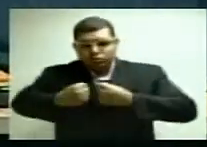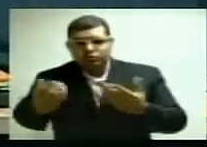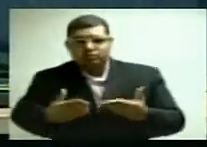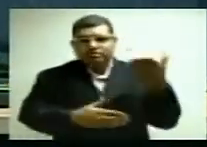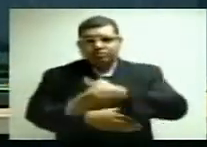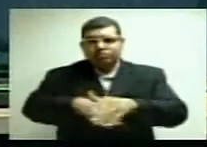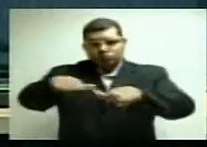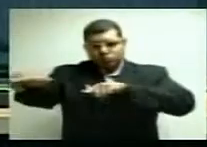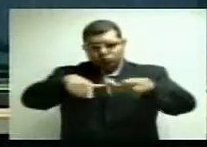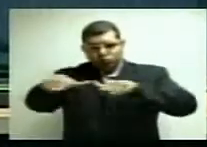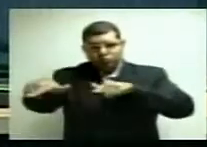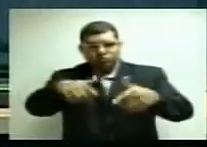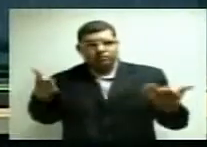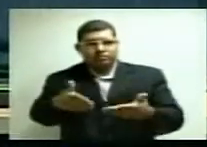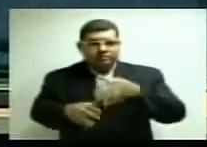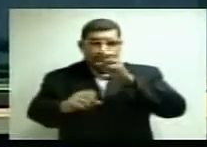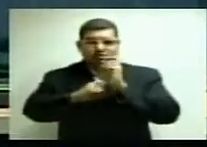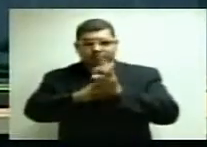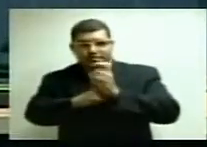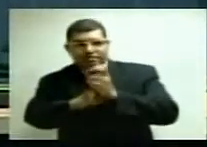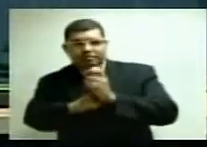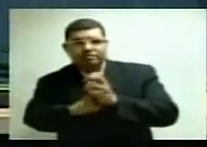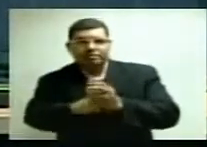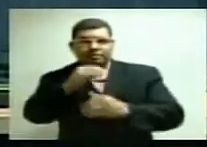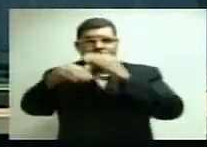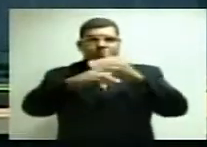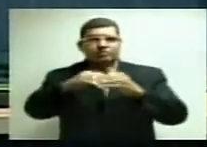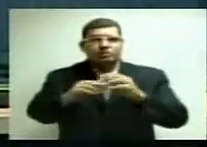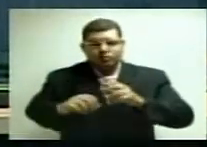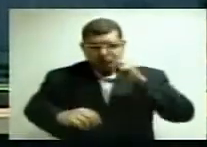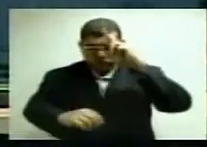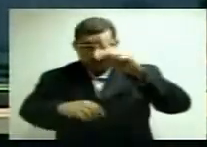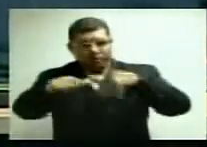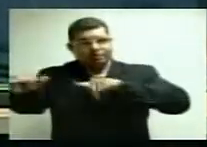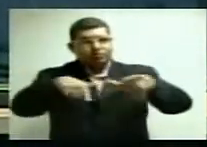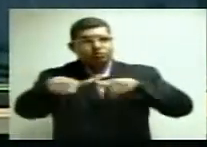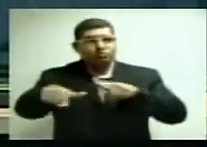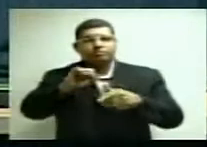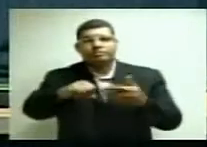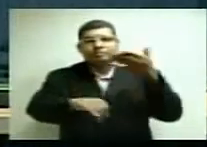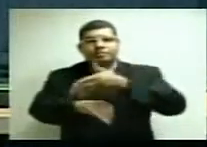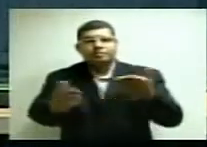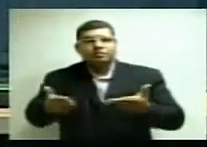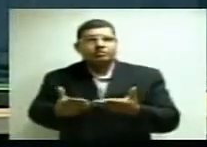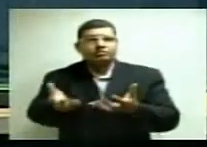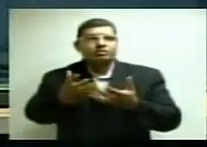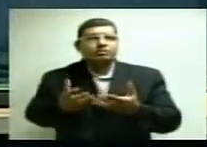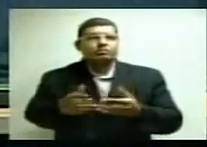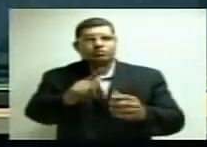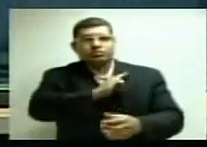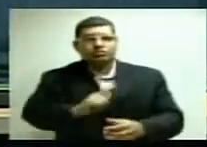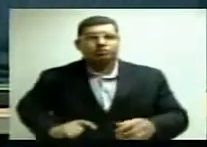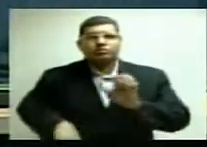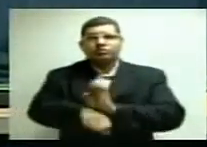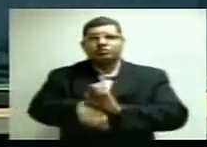para, através da Comissão de Transportes da Assembleia, criar uma força de trabalho sinérgica, em que o governo